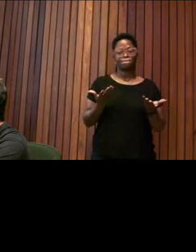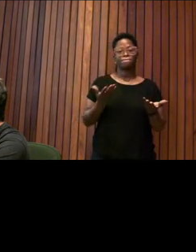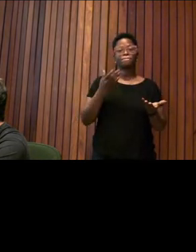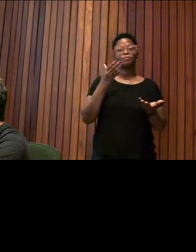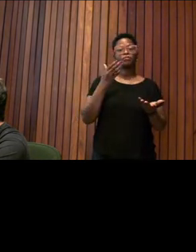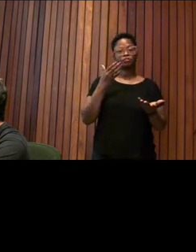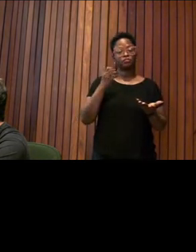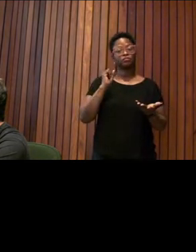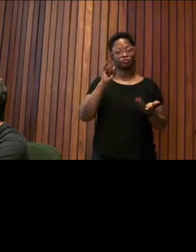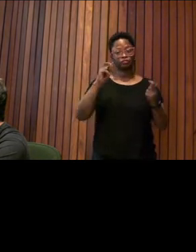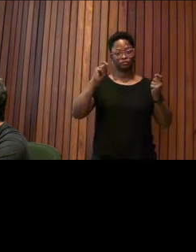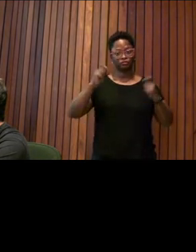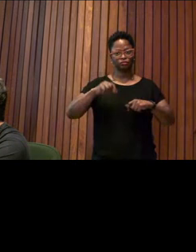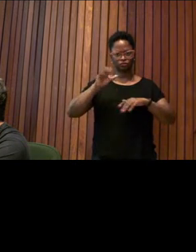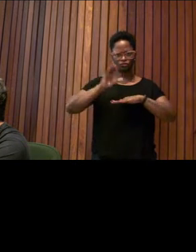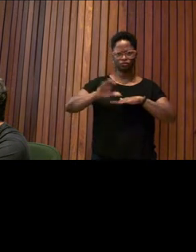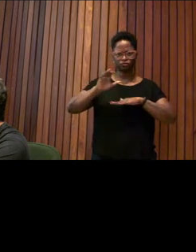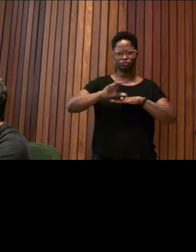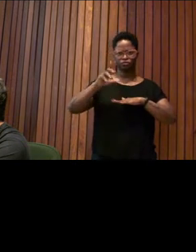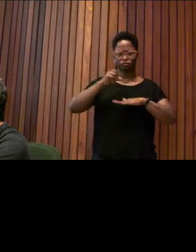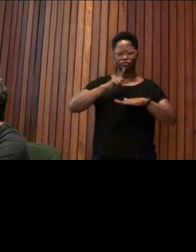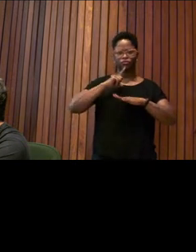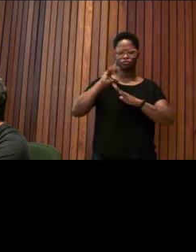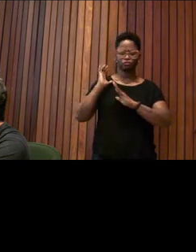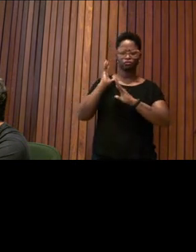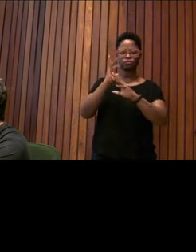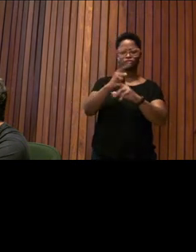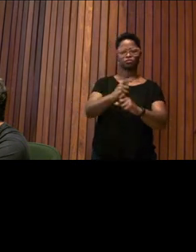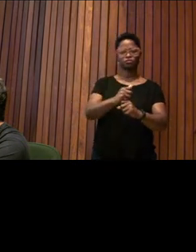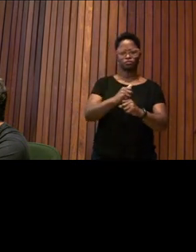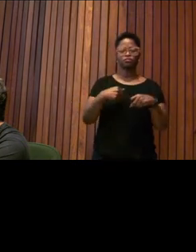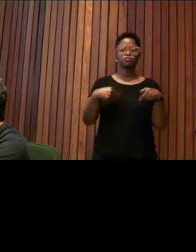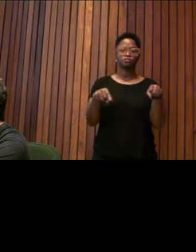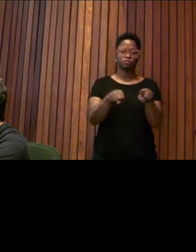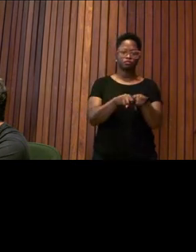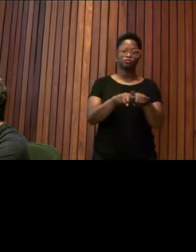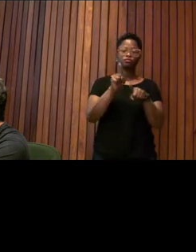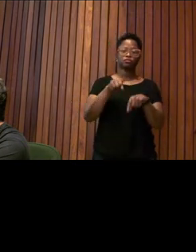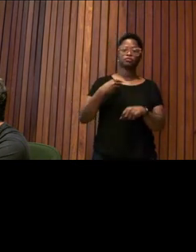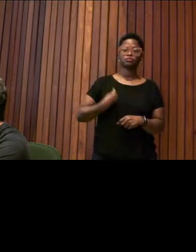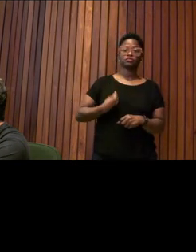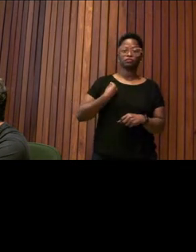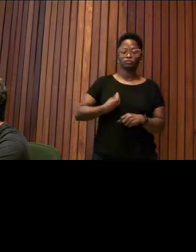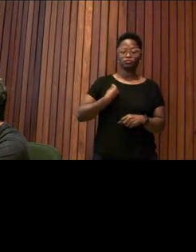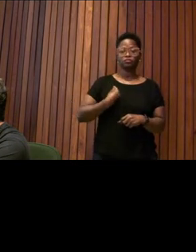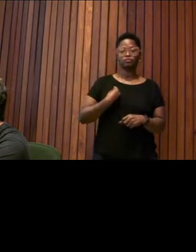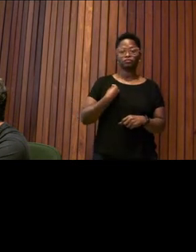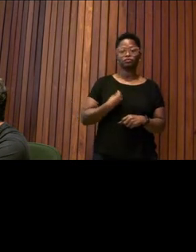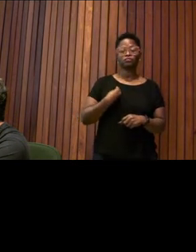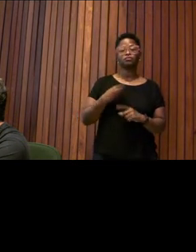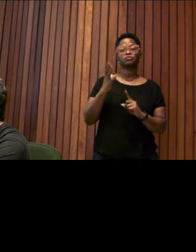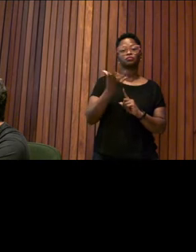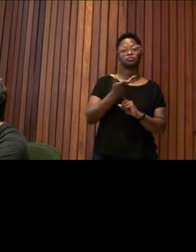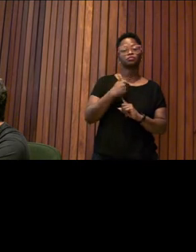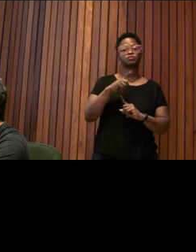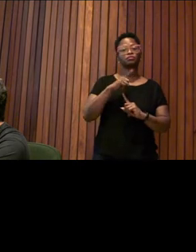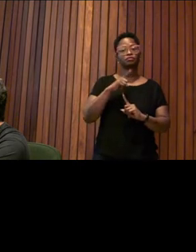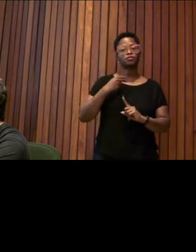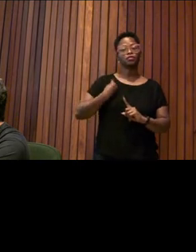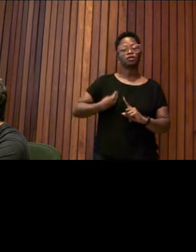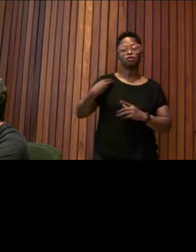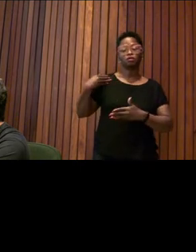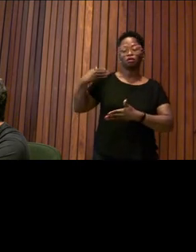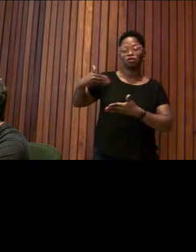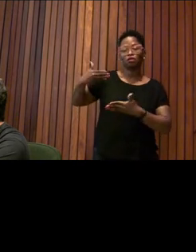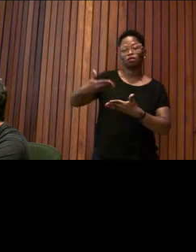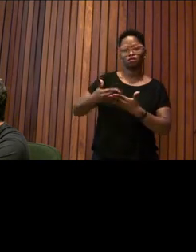certa maneira, eu acho que esse curso tem essa dimensão histórica muito também pela presença desse artista que dedicou uma vida inteira à